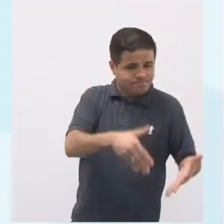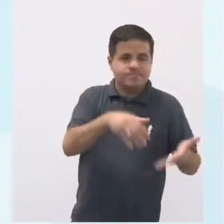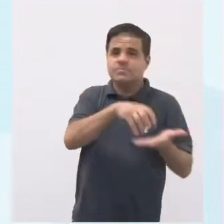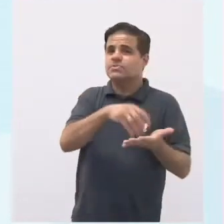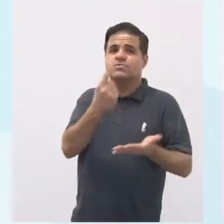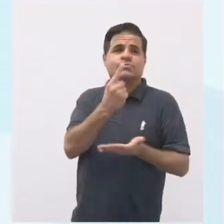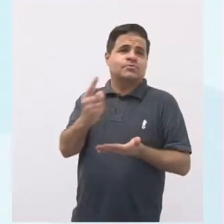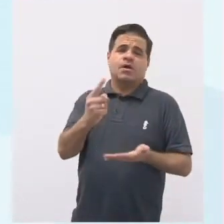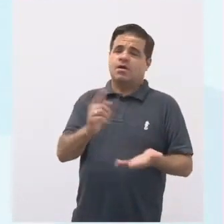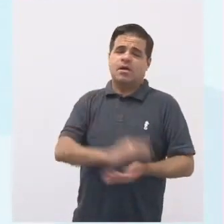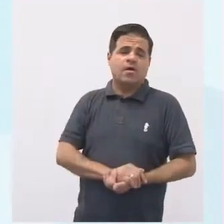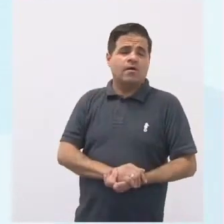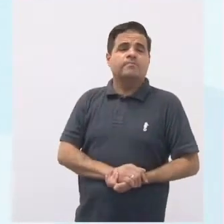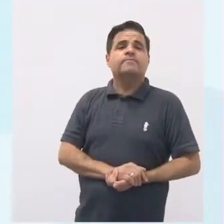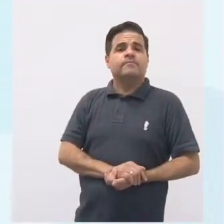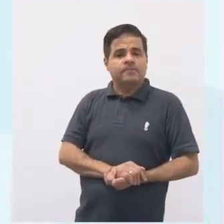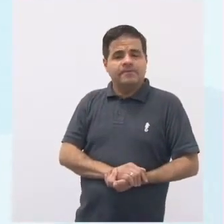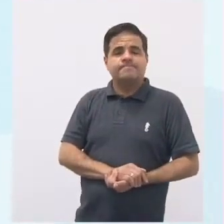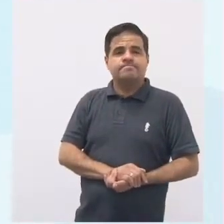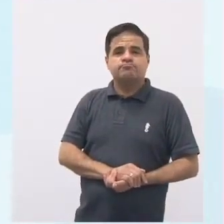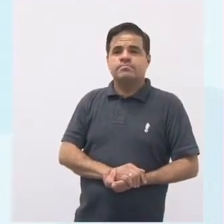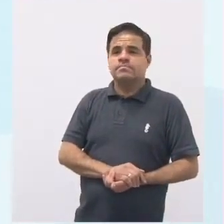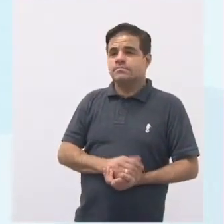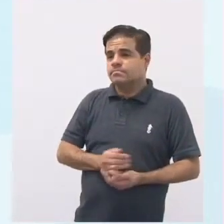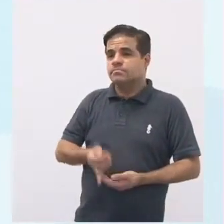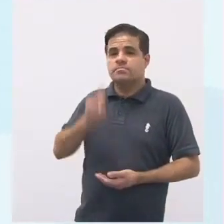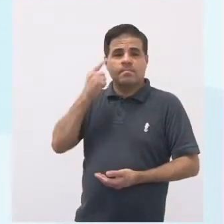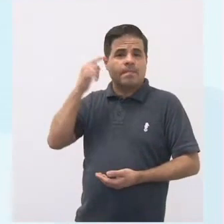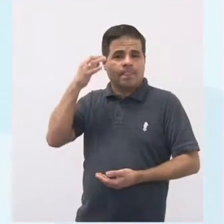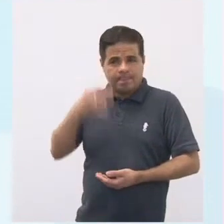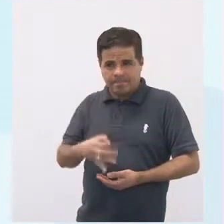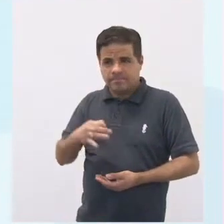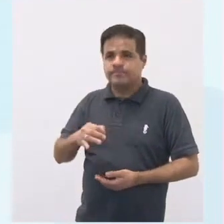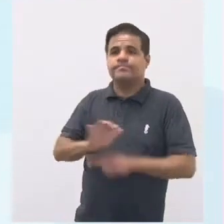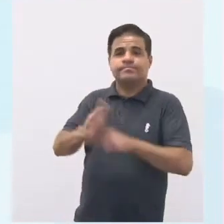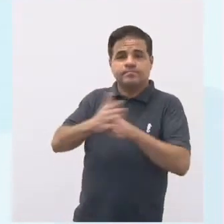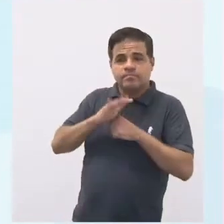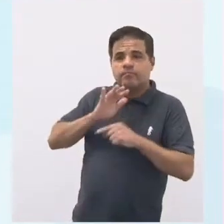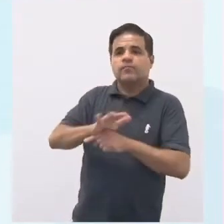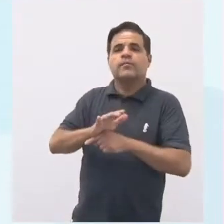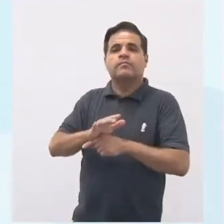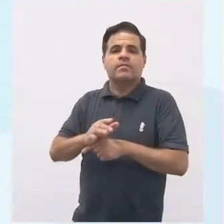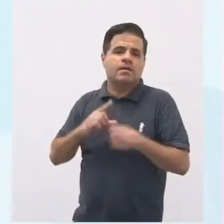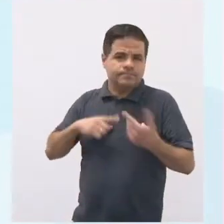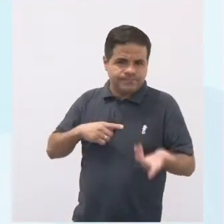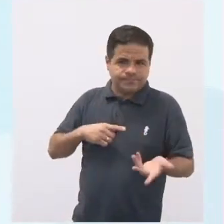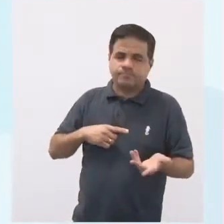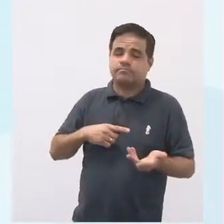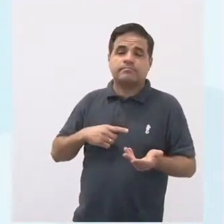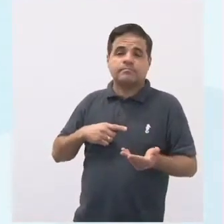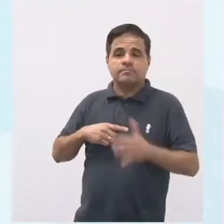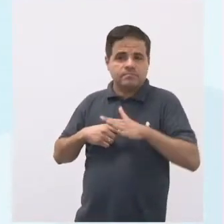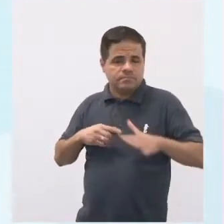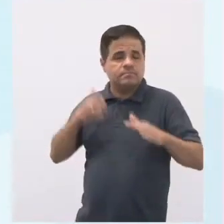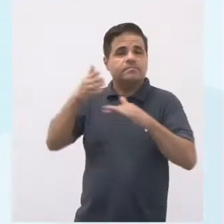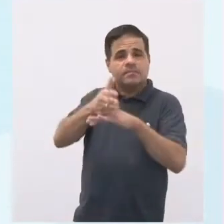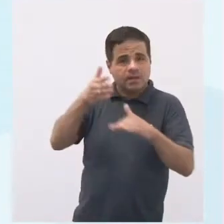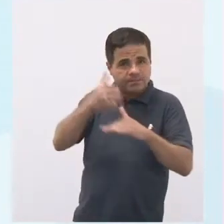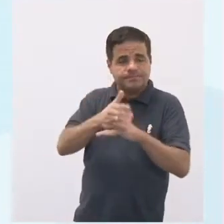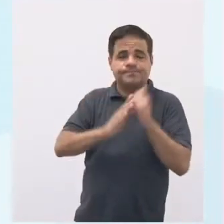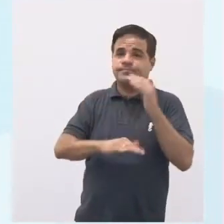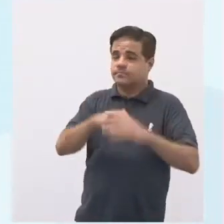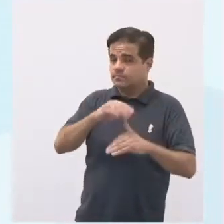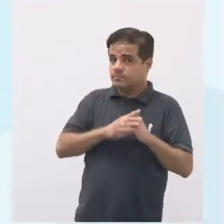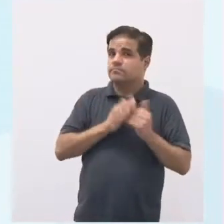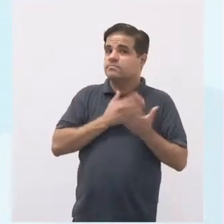Então, um ideário, né, um ideário da questão colaborativa, e também eu destaco uma questão participativa, colaborativa